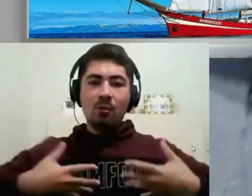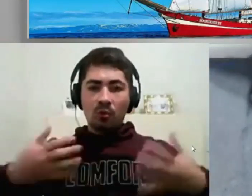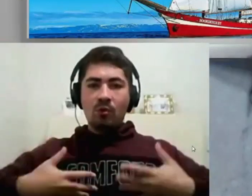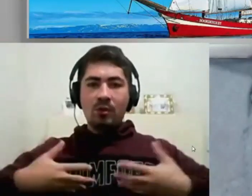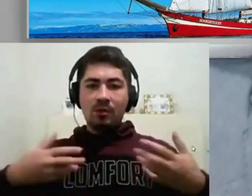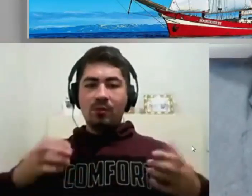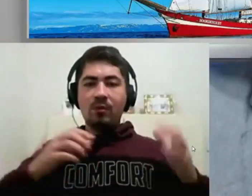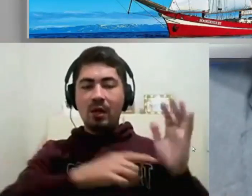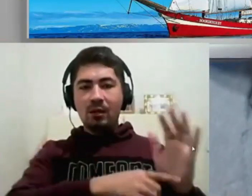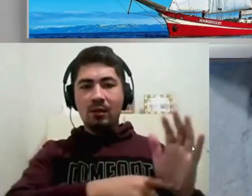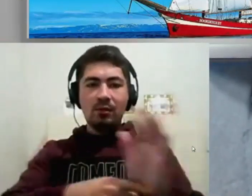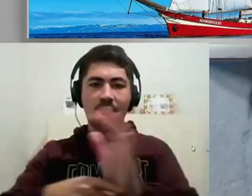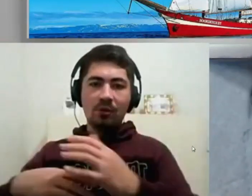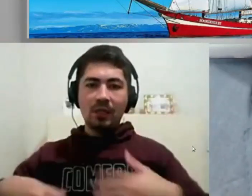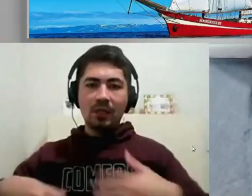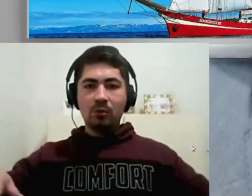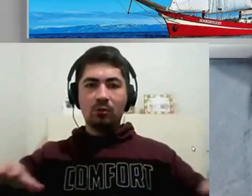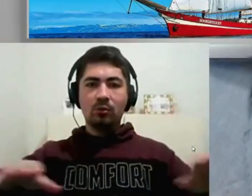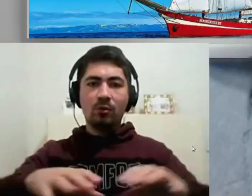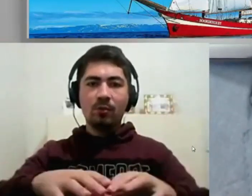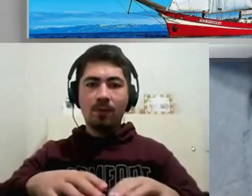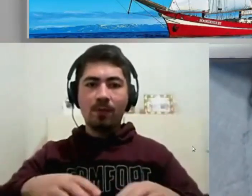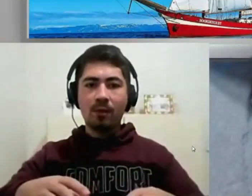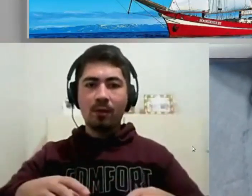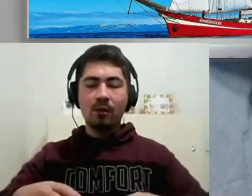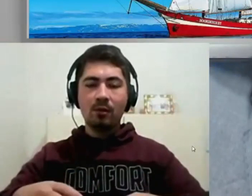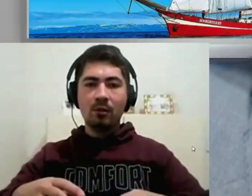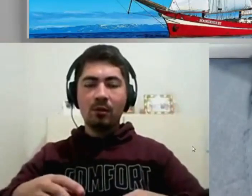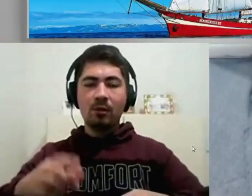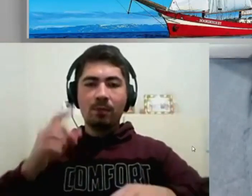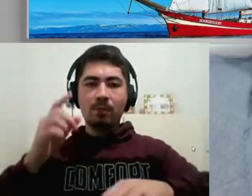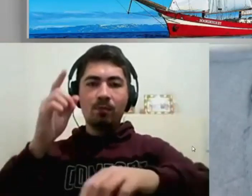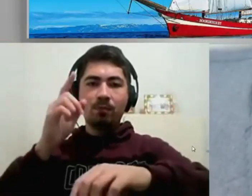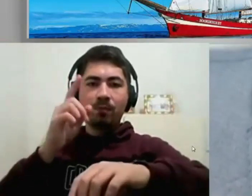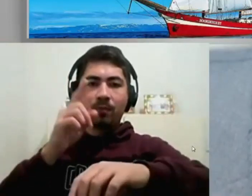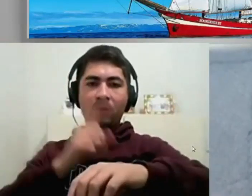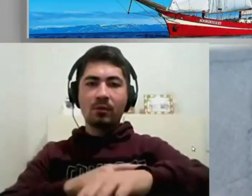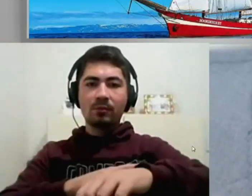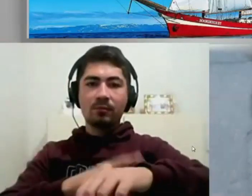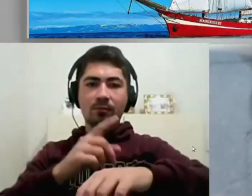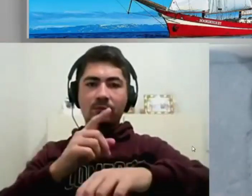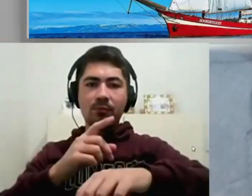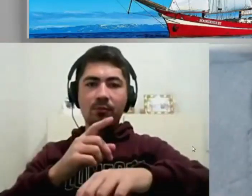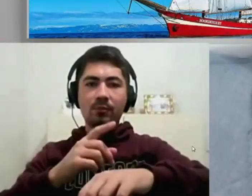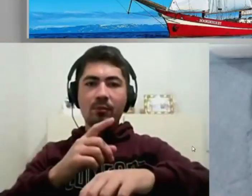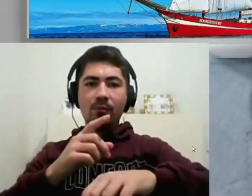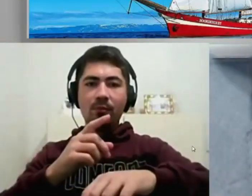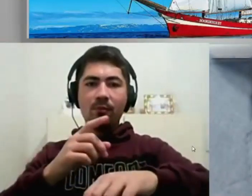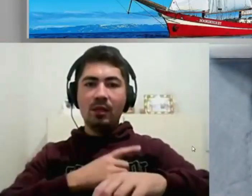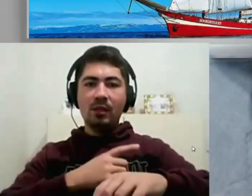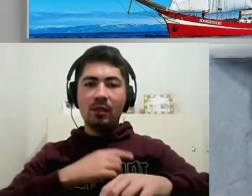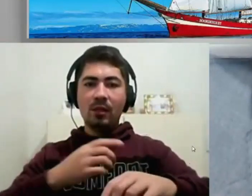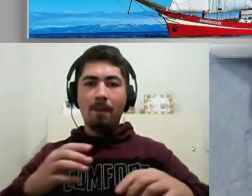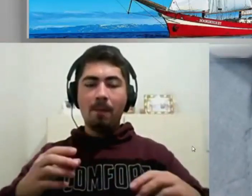Queremos lembrar que a qualquer momento haverá o sorteio de passaportes para concorrer aos prêmios no final deste